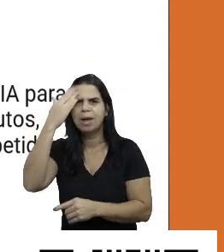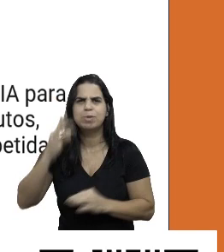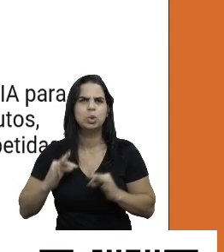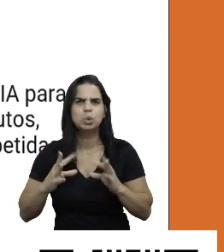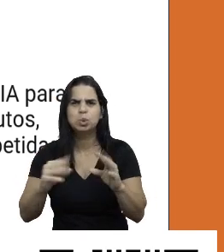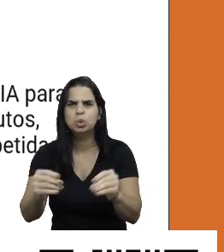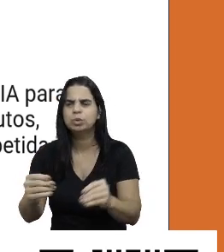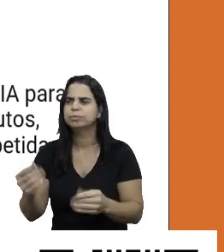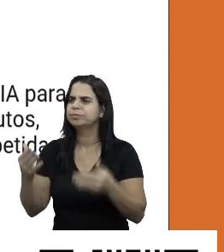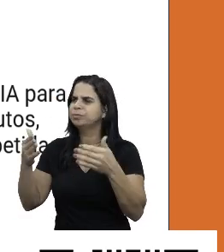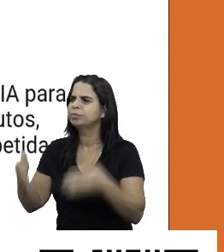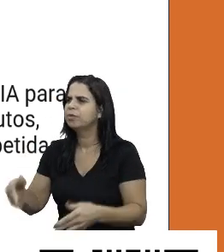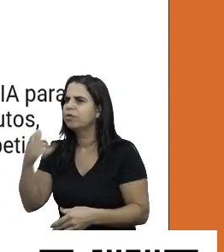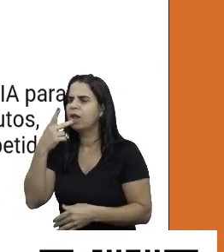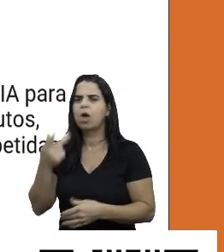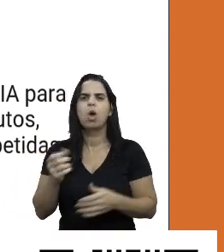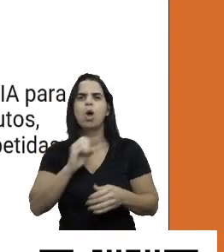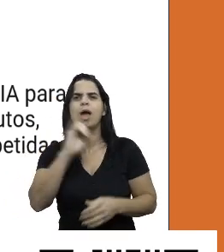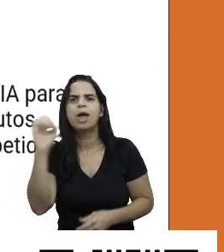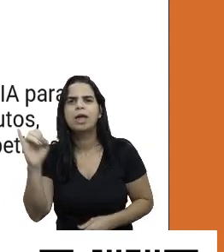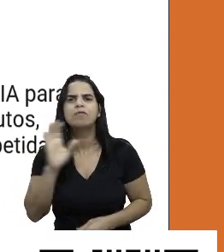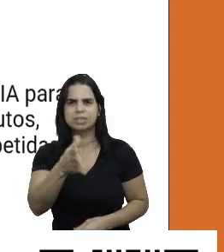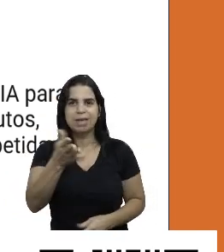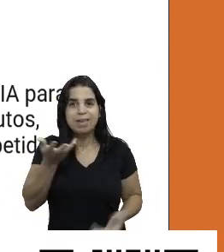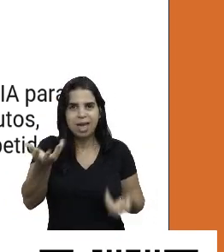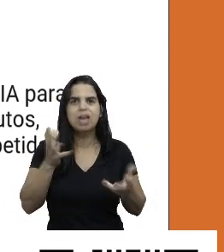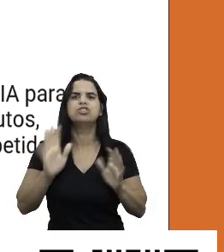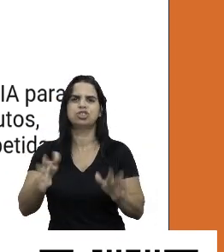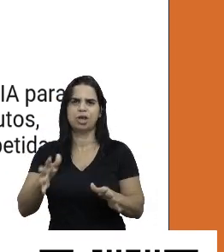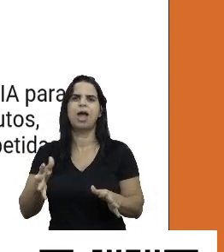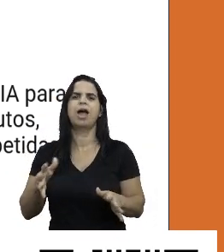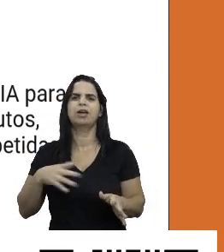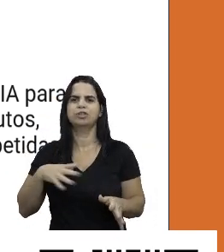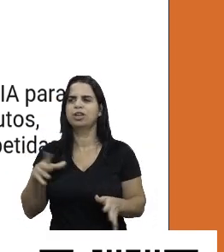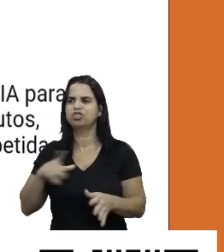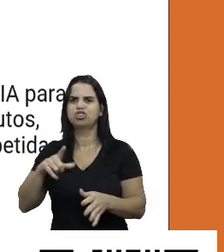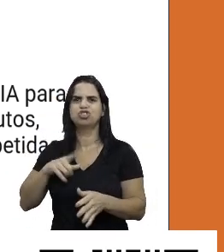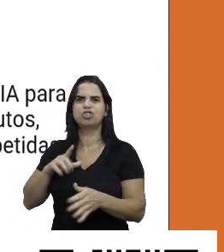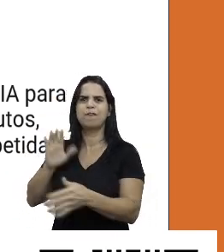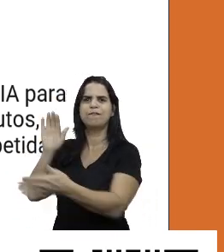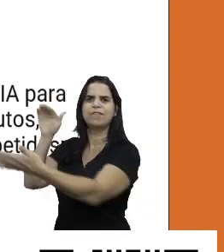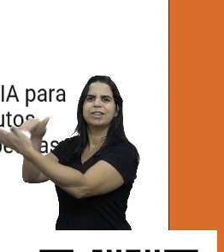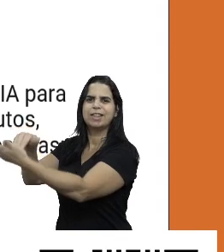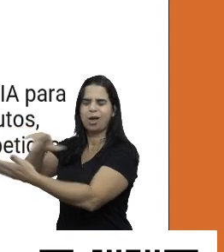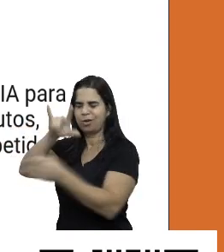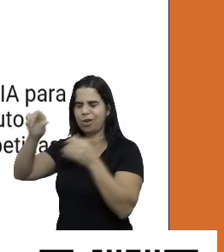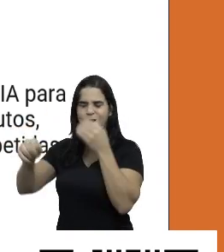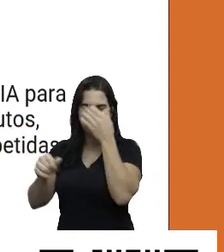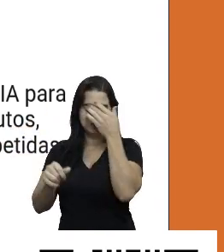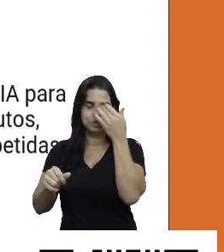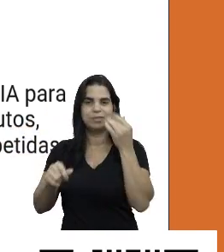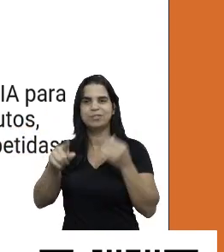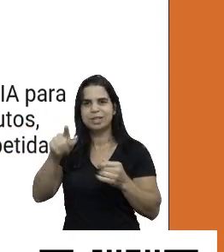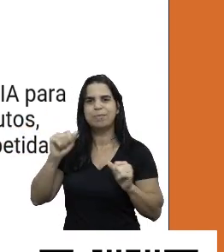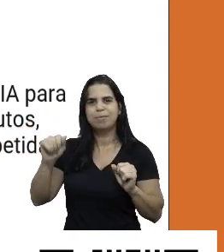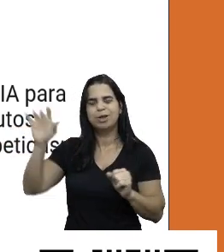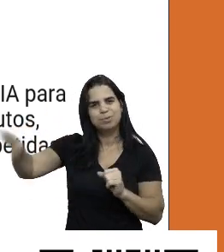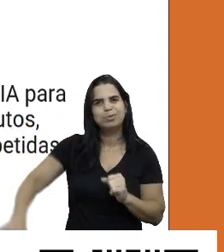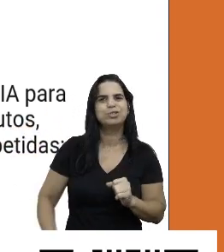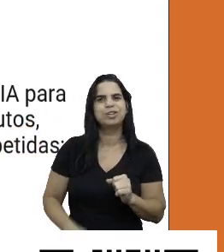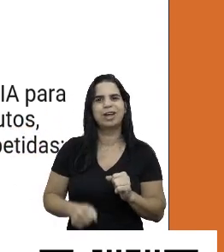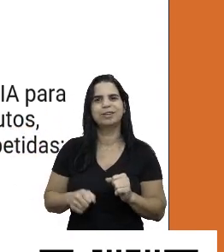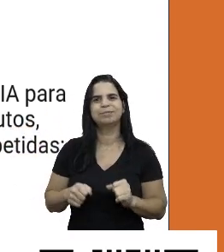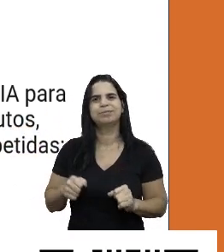Fulano tudo bem Ó o que você quer já tá separado eu já deixei separado do jeito que você gosta lá no fundo da loja E aí ele ia lá buscar quando sai e fala assim inclusive